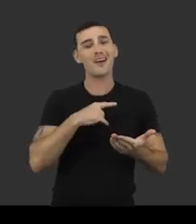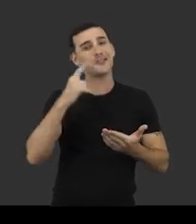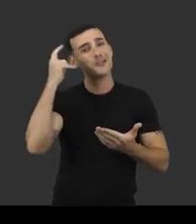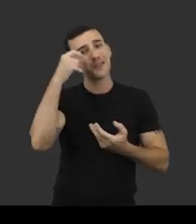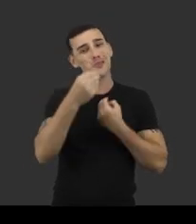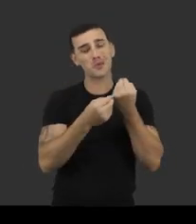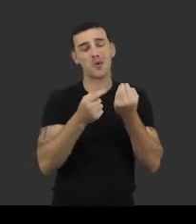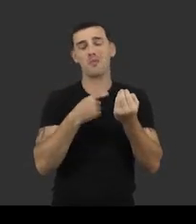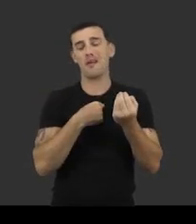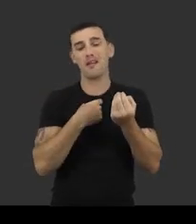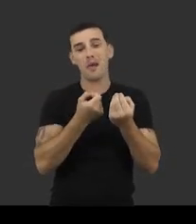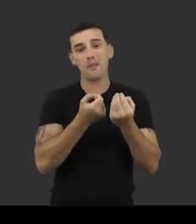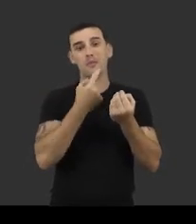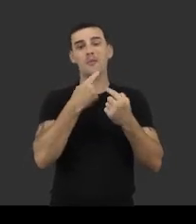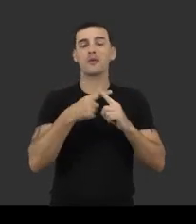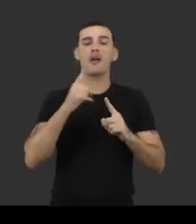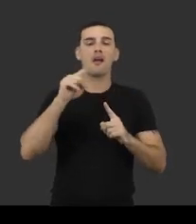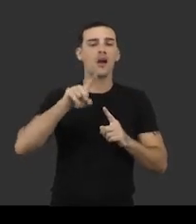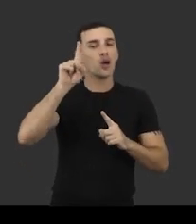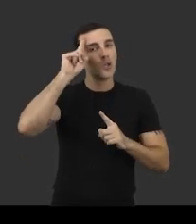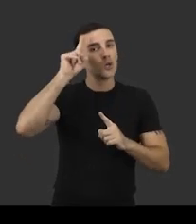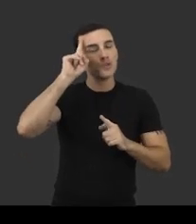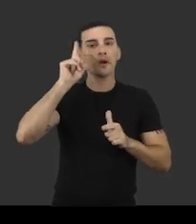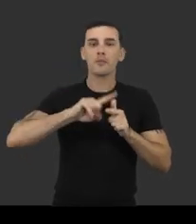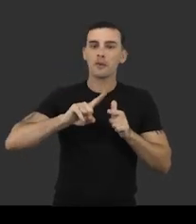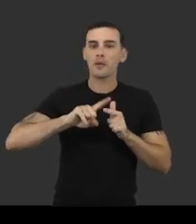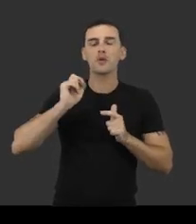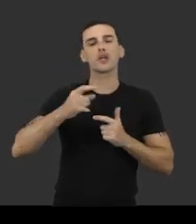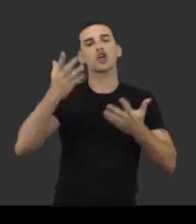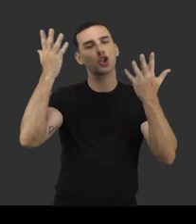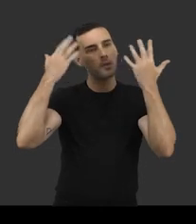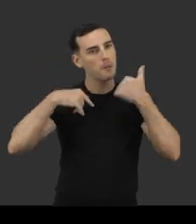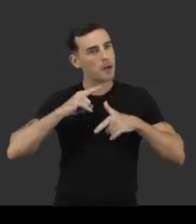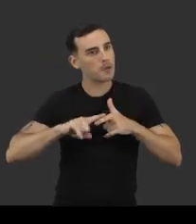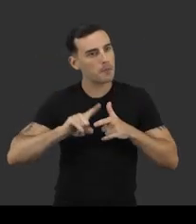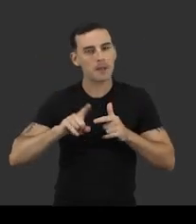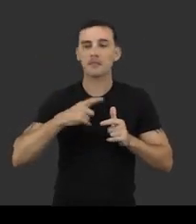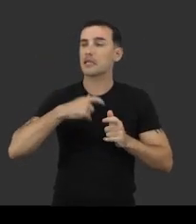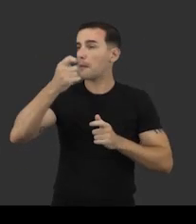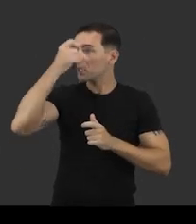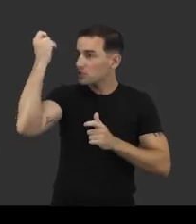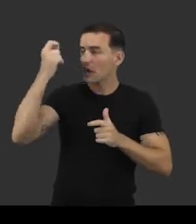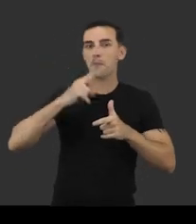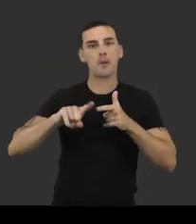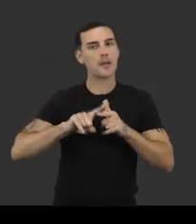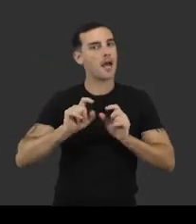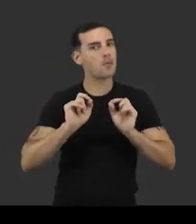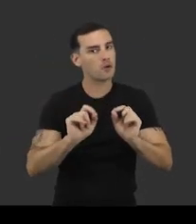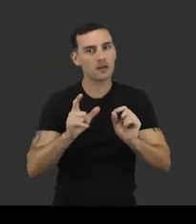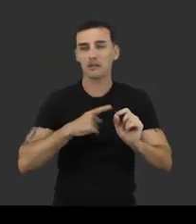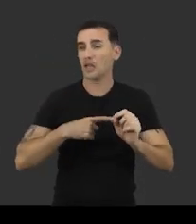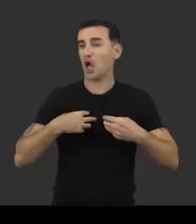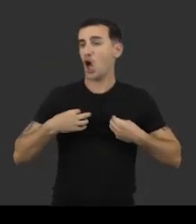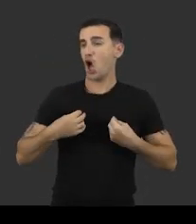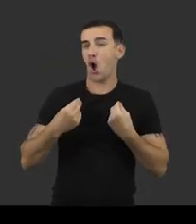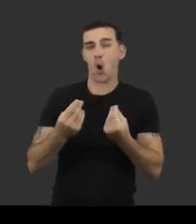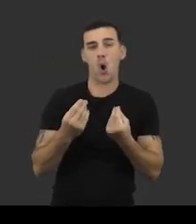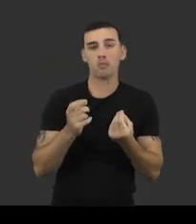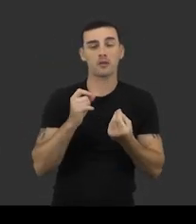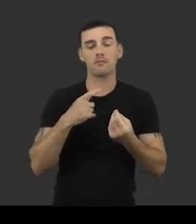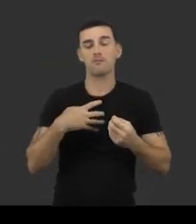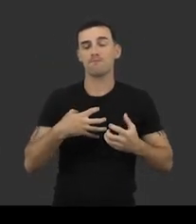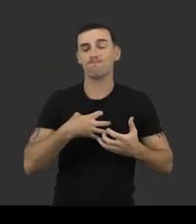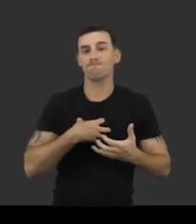do paciente tomar, e todo dia aquela guerra, e para tomar banho é uma guerra, para pentear o cabelo é uma guerra, para vestir roupa, a textura da roupa pode ser que seja